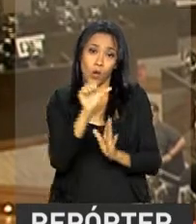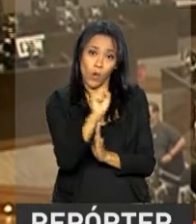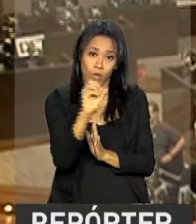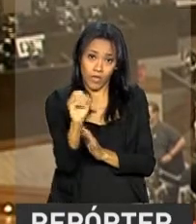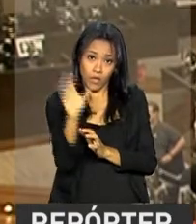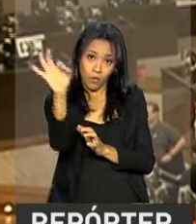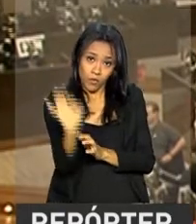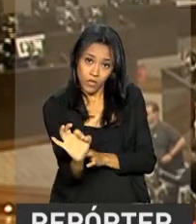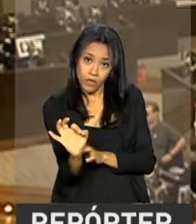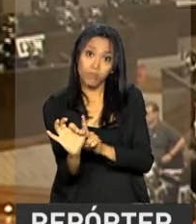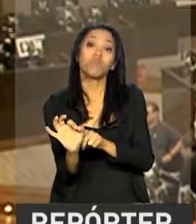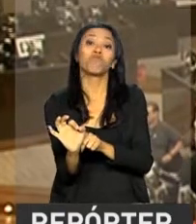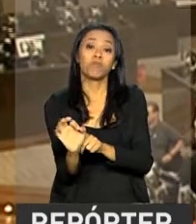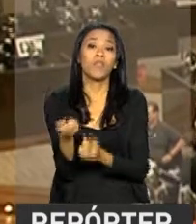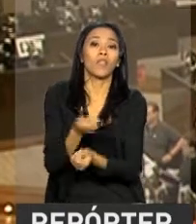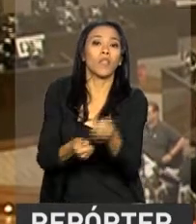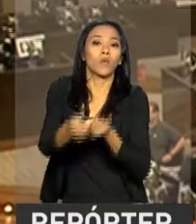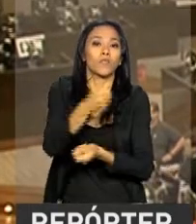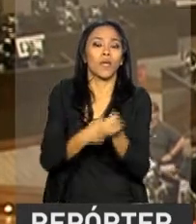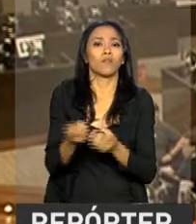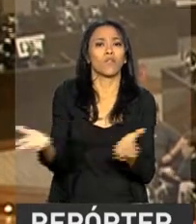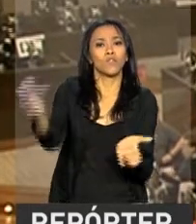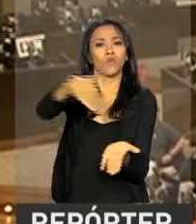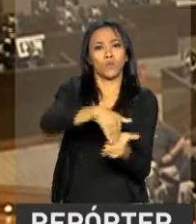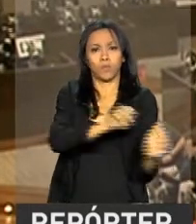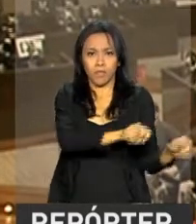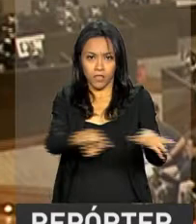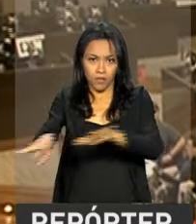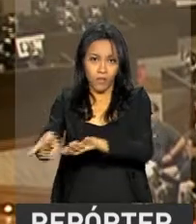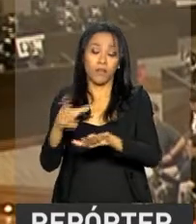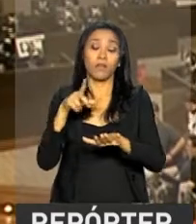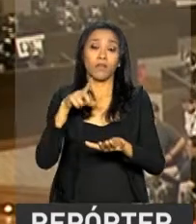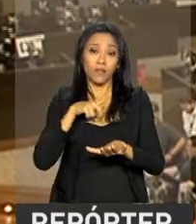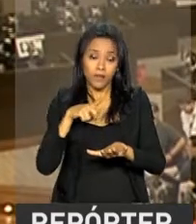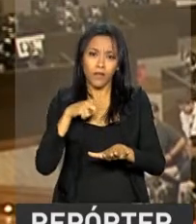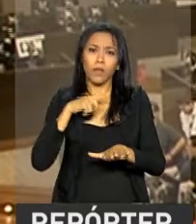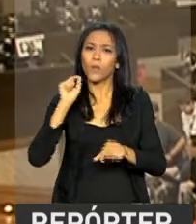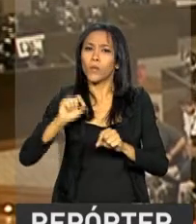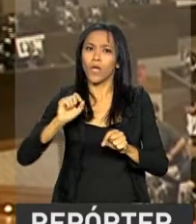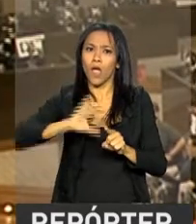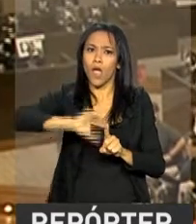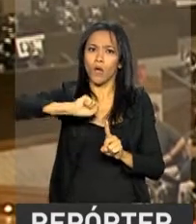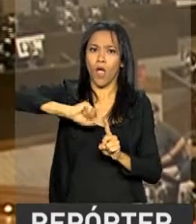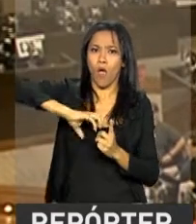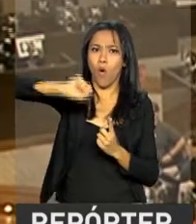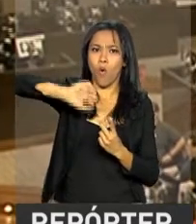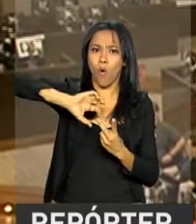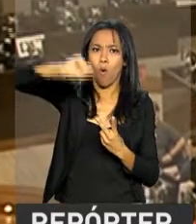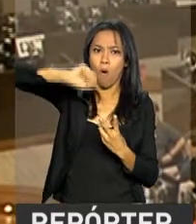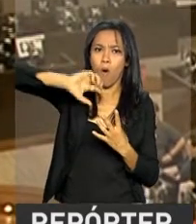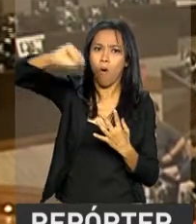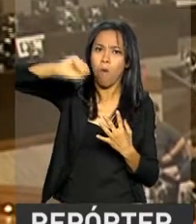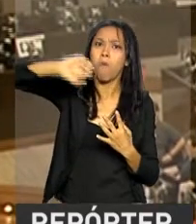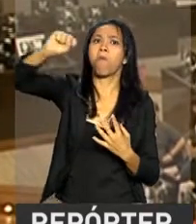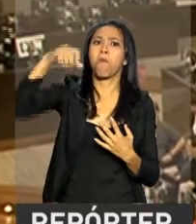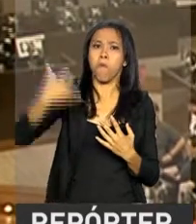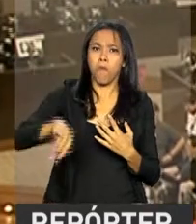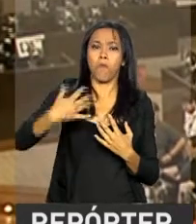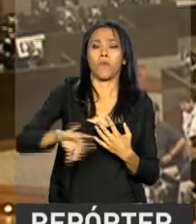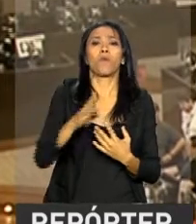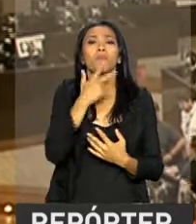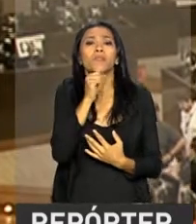papéis negociados aqui nas últimas semanas o ibovespa tem registrado sucessivos recordes como no dia 5 de outubro quando